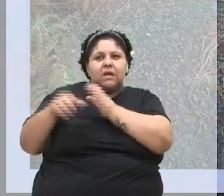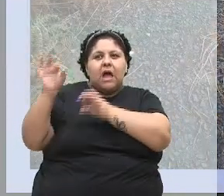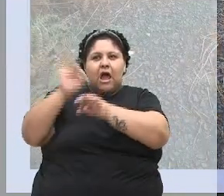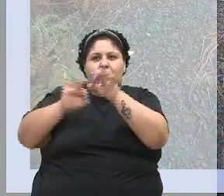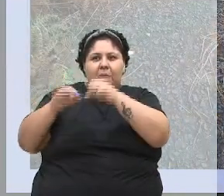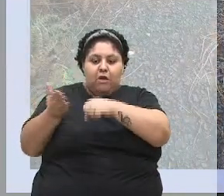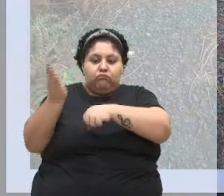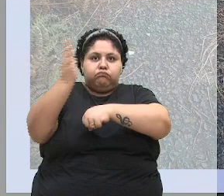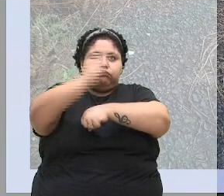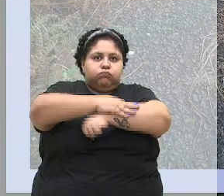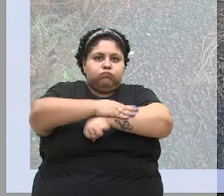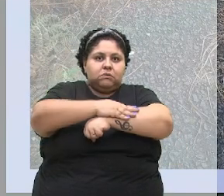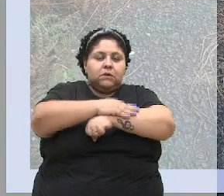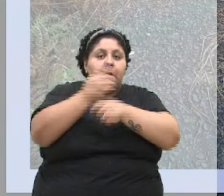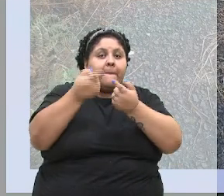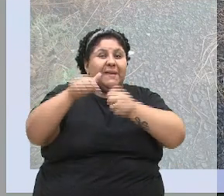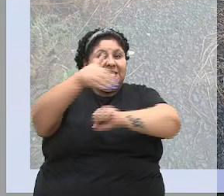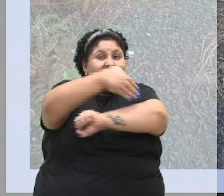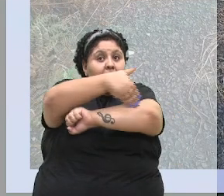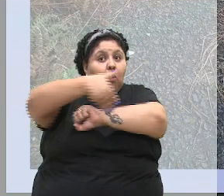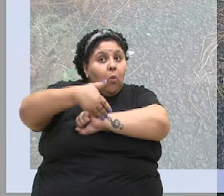tampão, mas a rua,